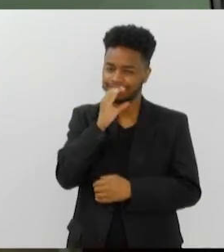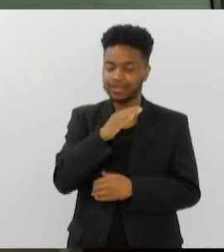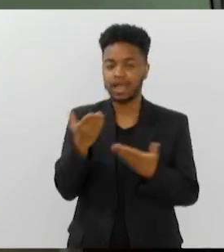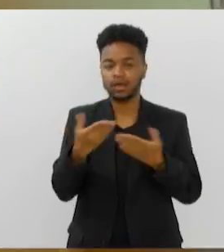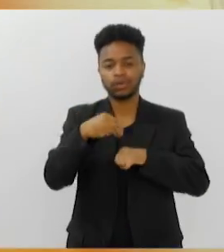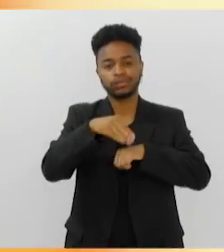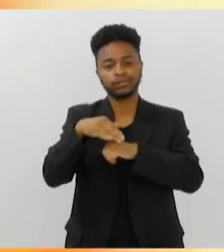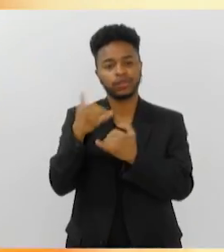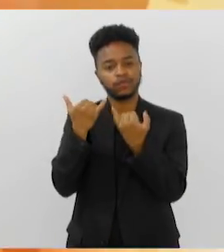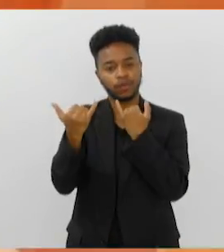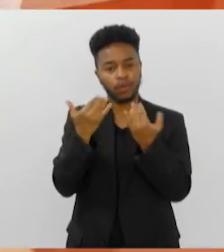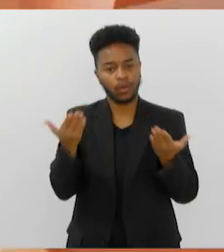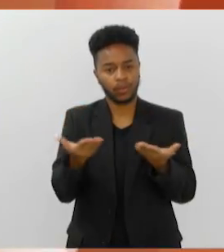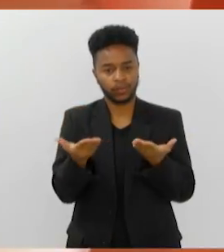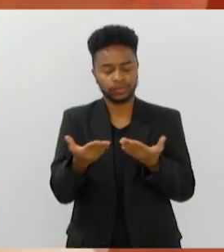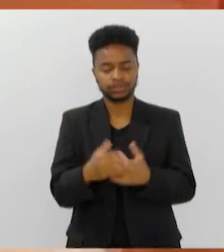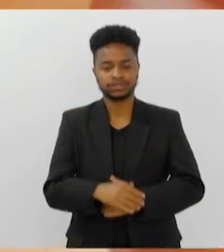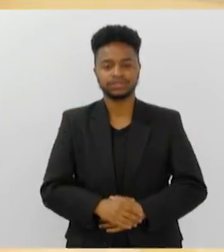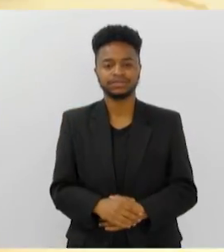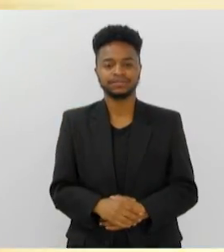hoje.